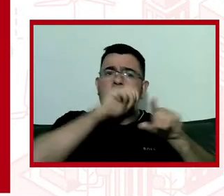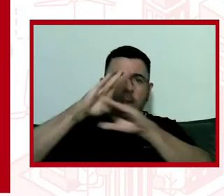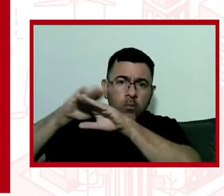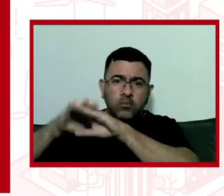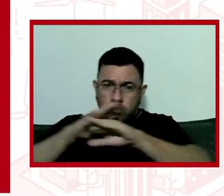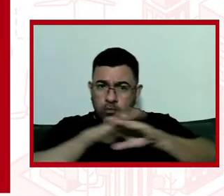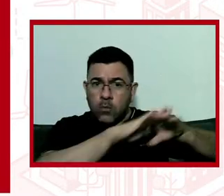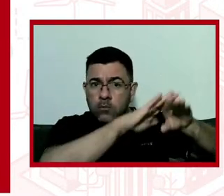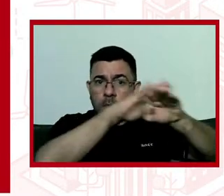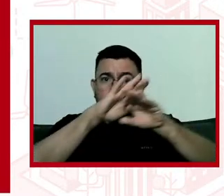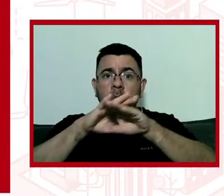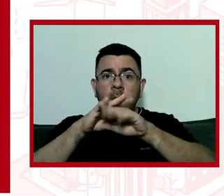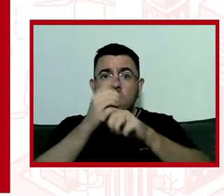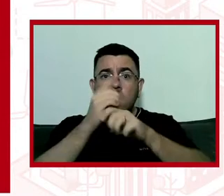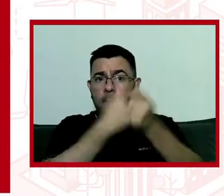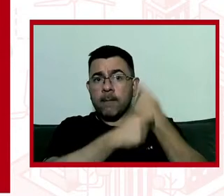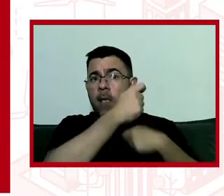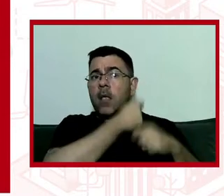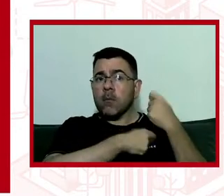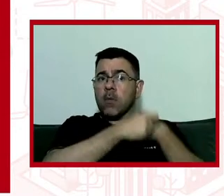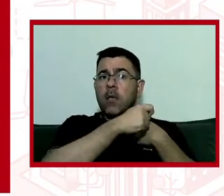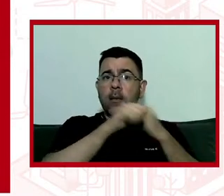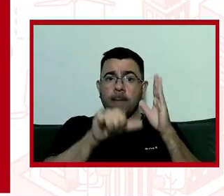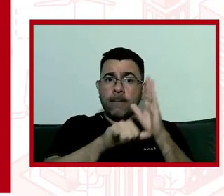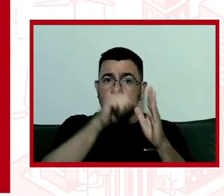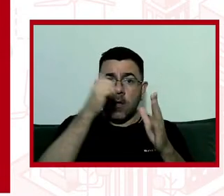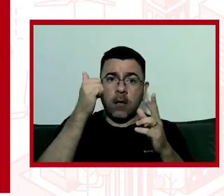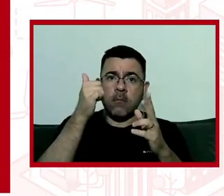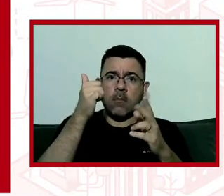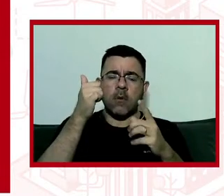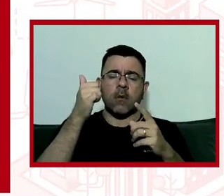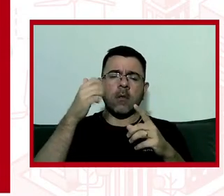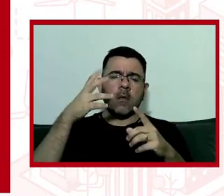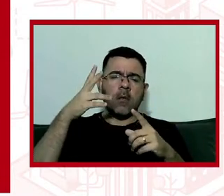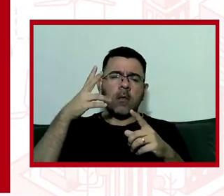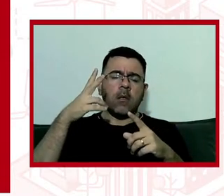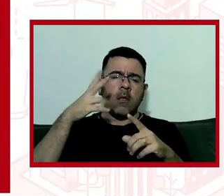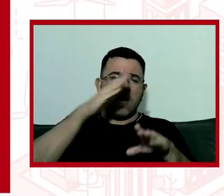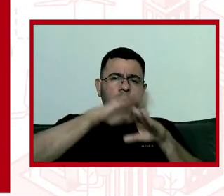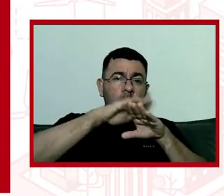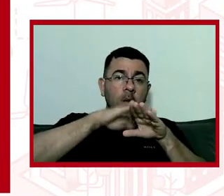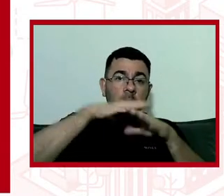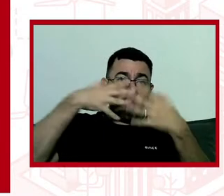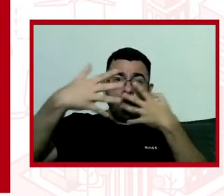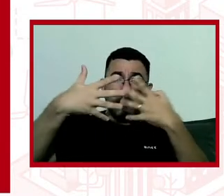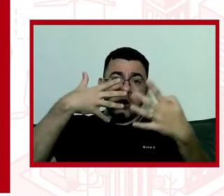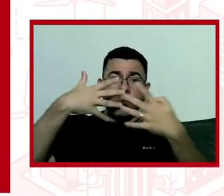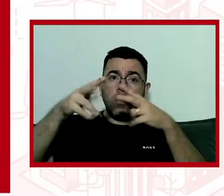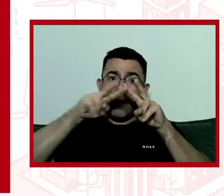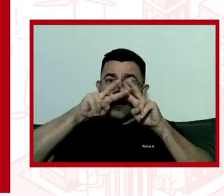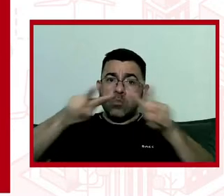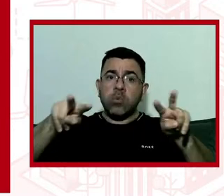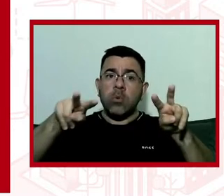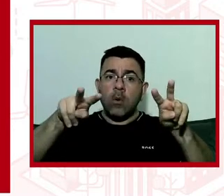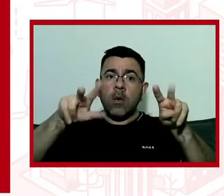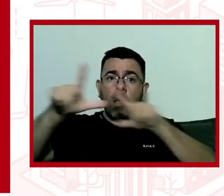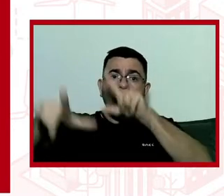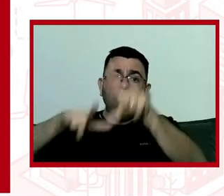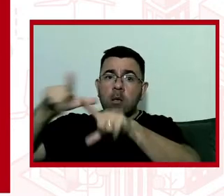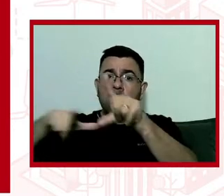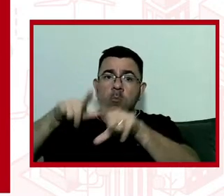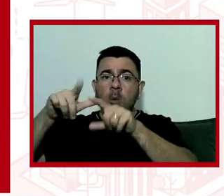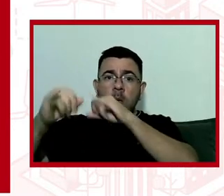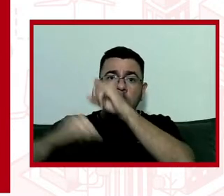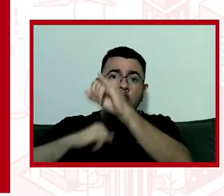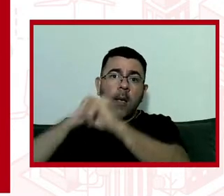gestão eh primeiro para buscar resultado para ser transparente e para ter acessibilidade do serviço e que o meio digital